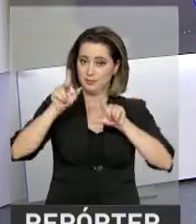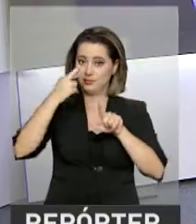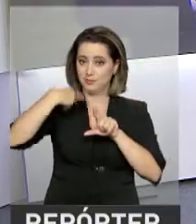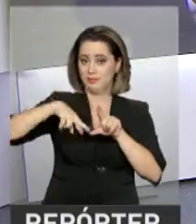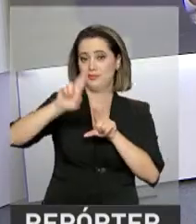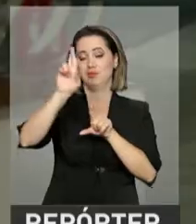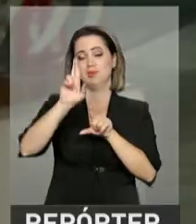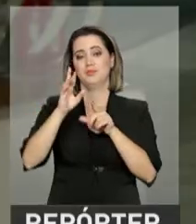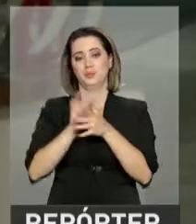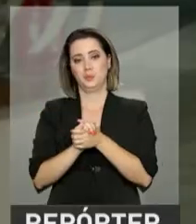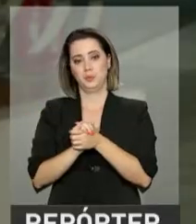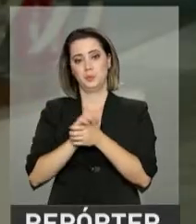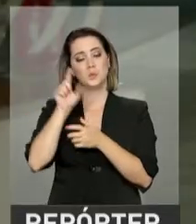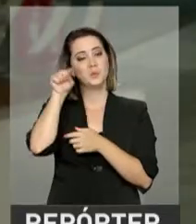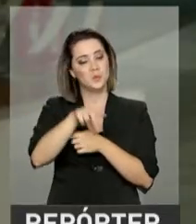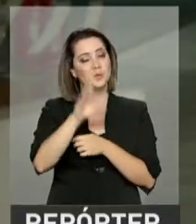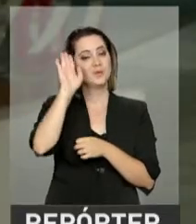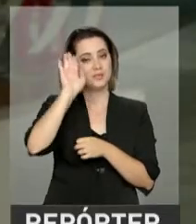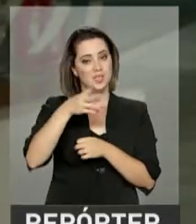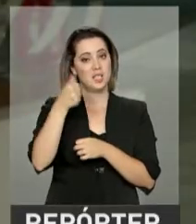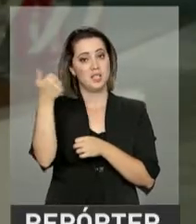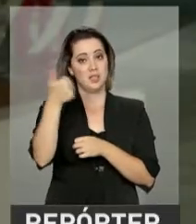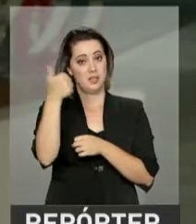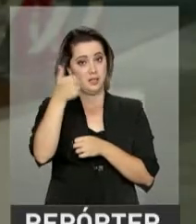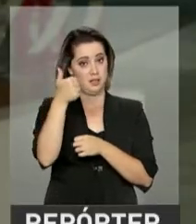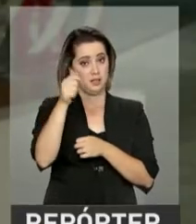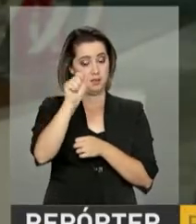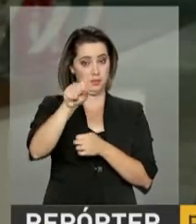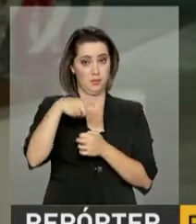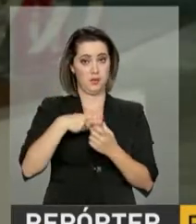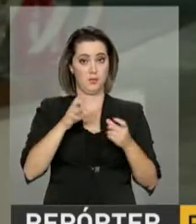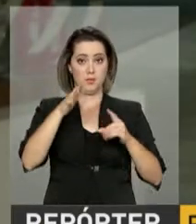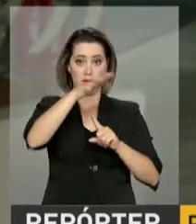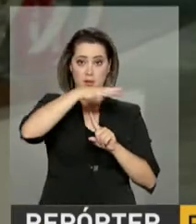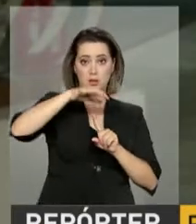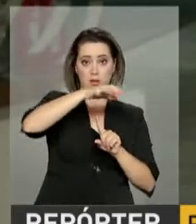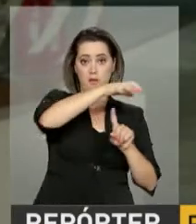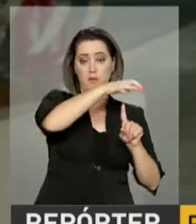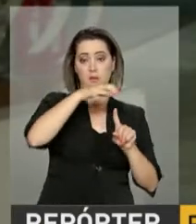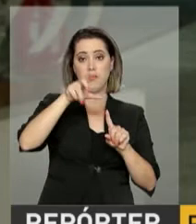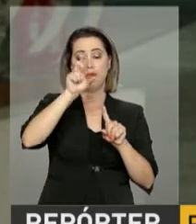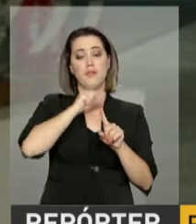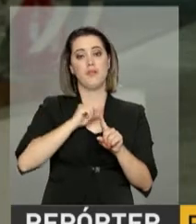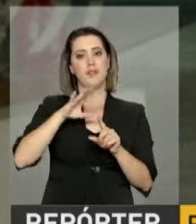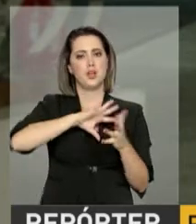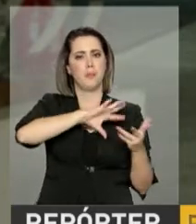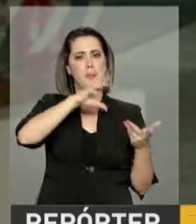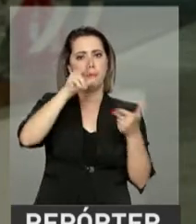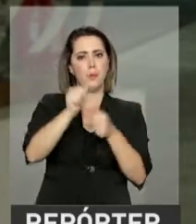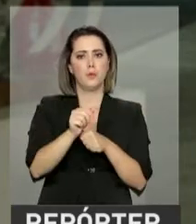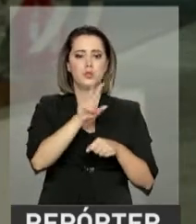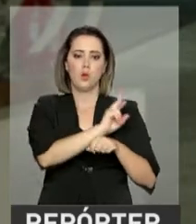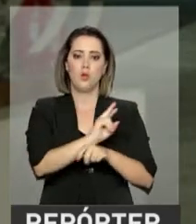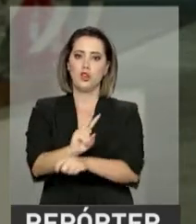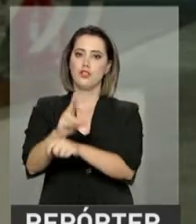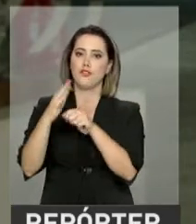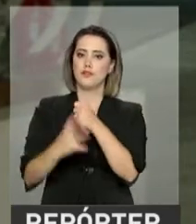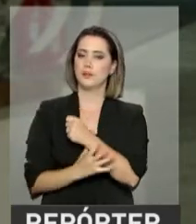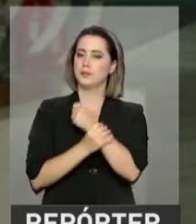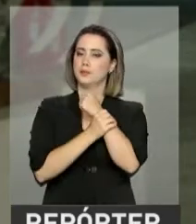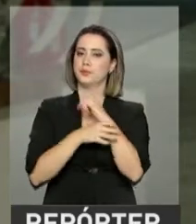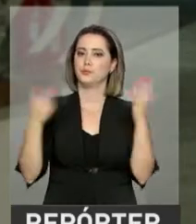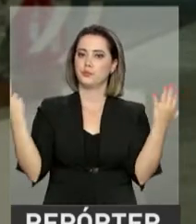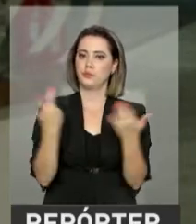nbr essa é a 11ª edição da feira internacional de segurança que está ocorrendo no rio de